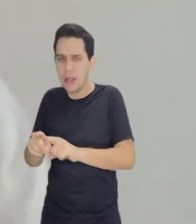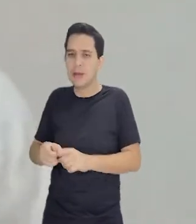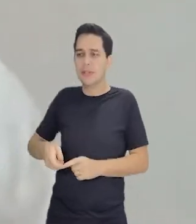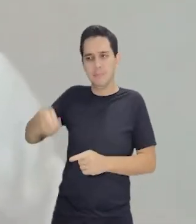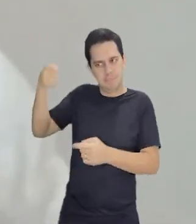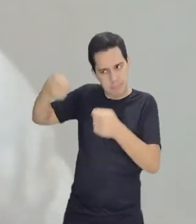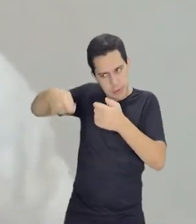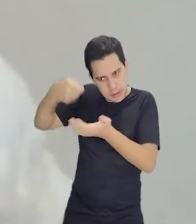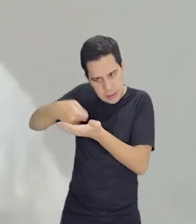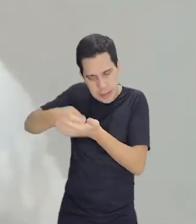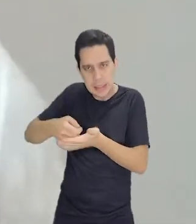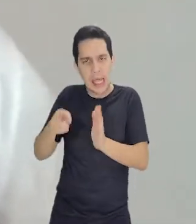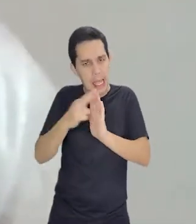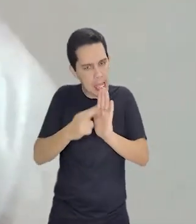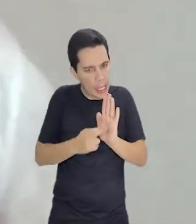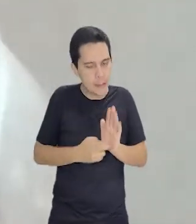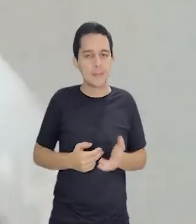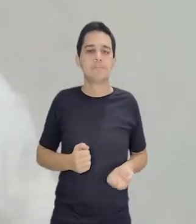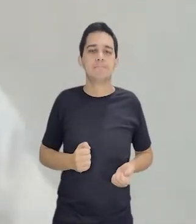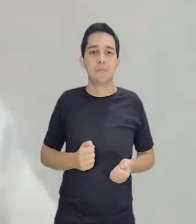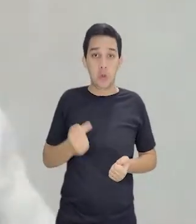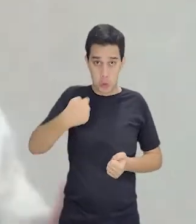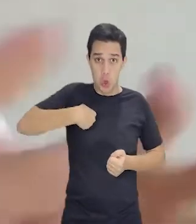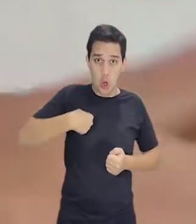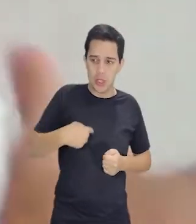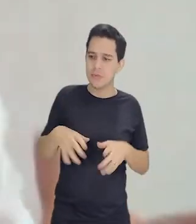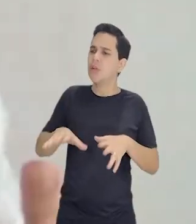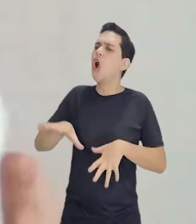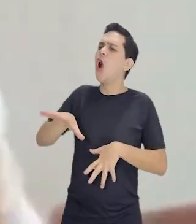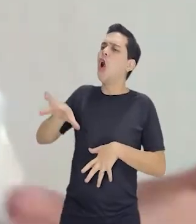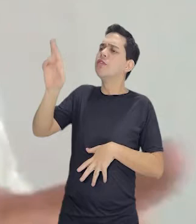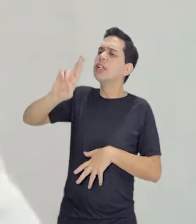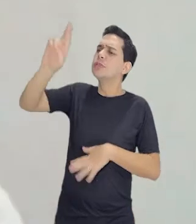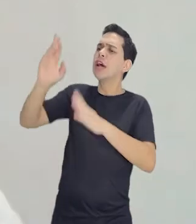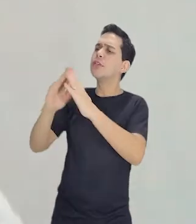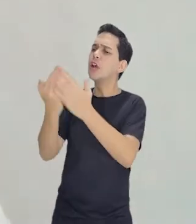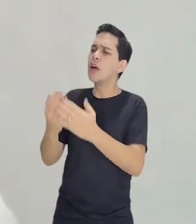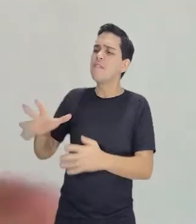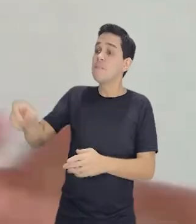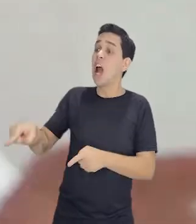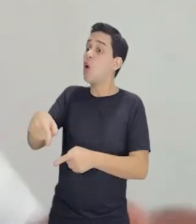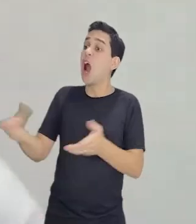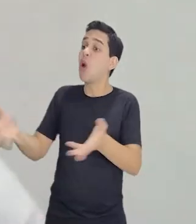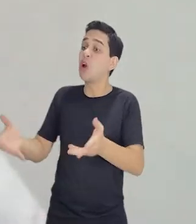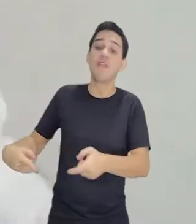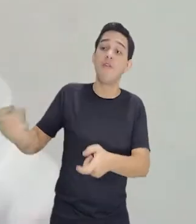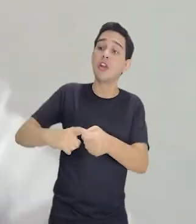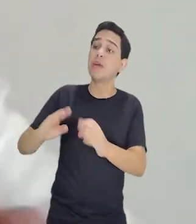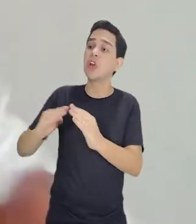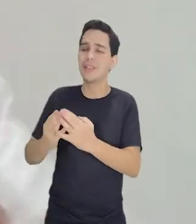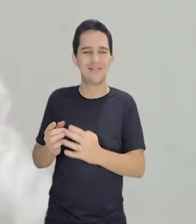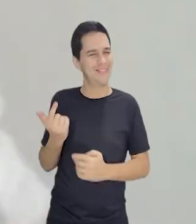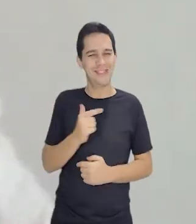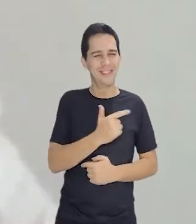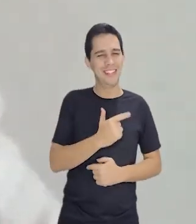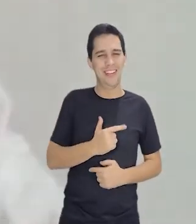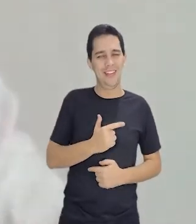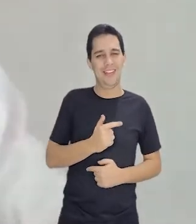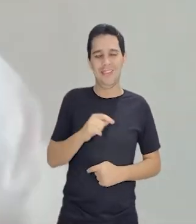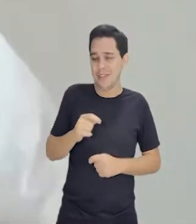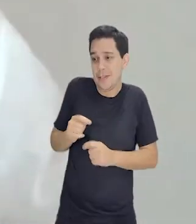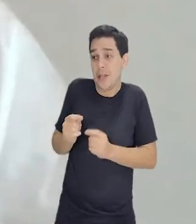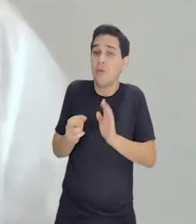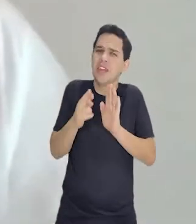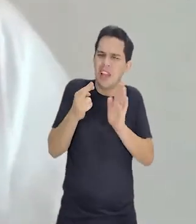pode pegar a mão do gestor e assinar um decreto, né? Ou botar as crianças na escola, mas são medidas coercitivas, juridicamente